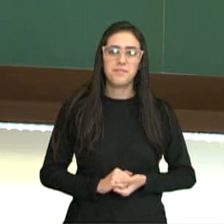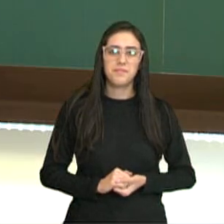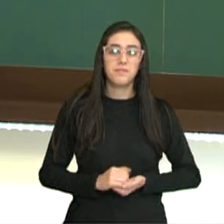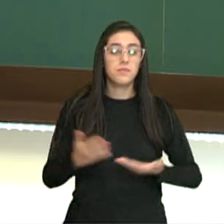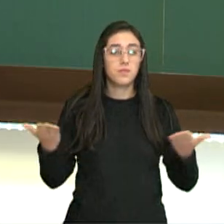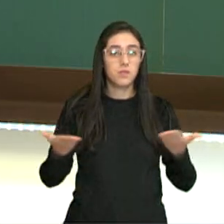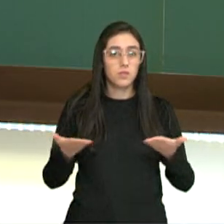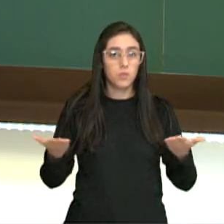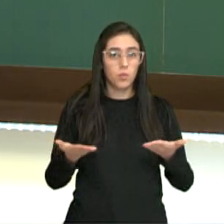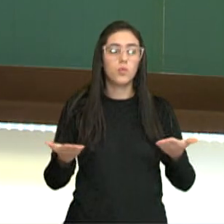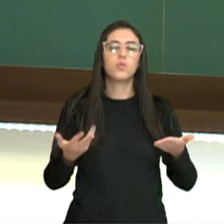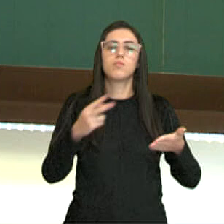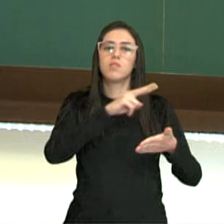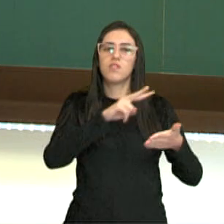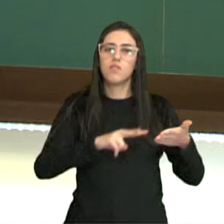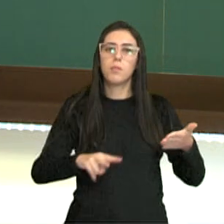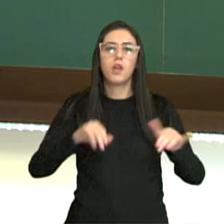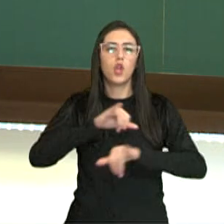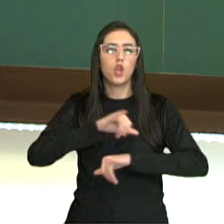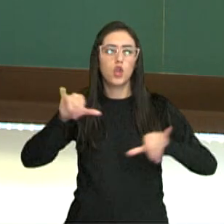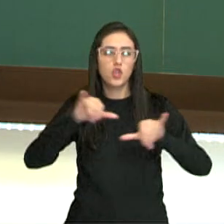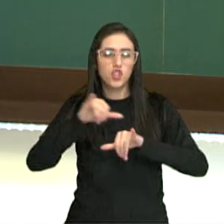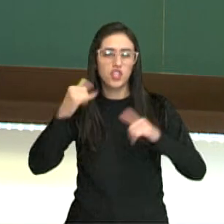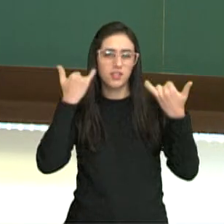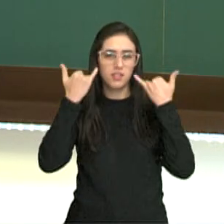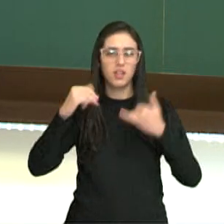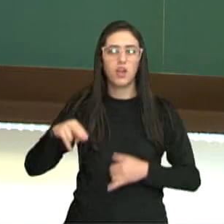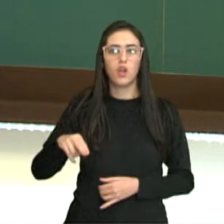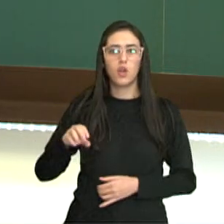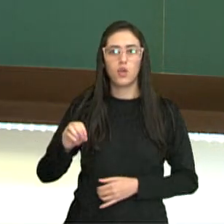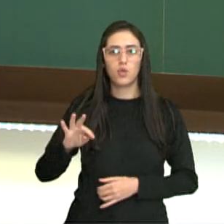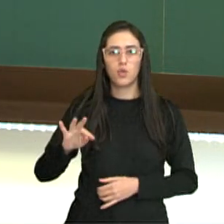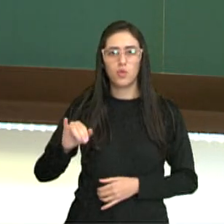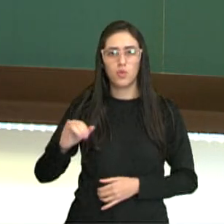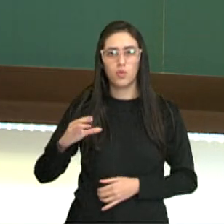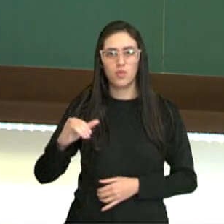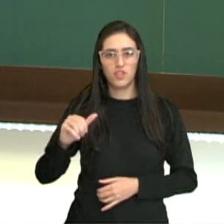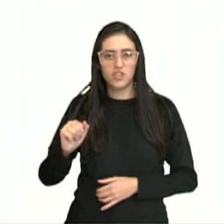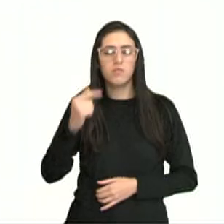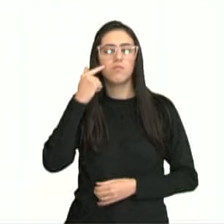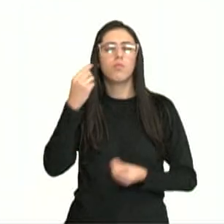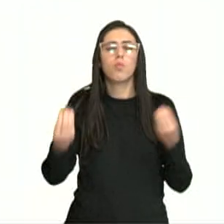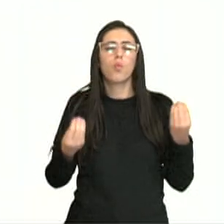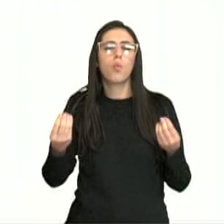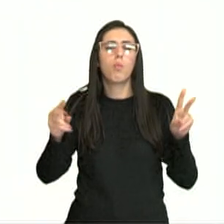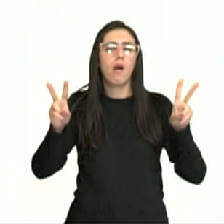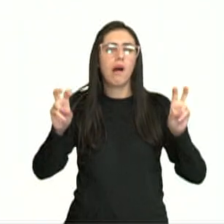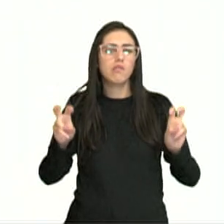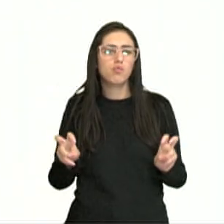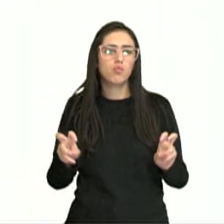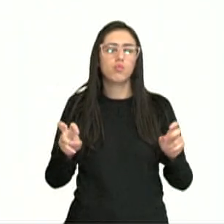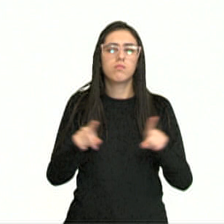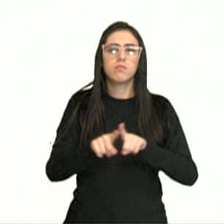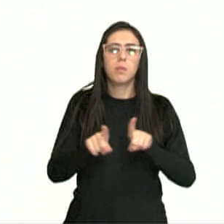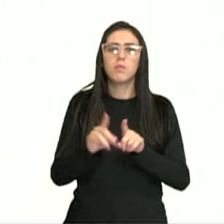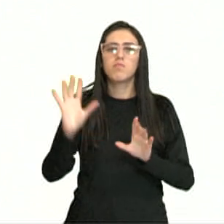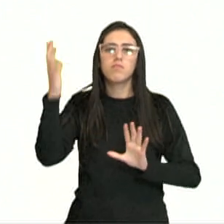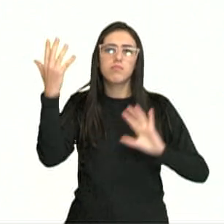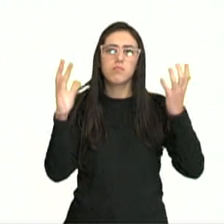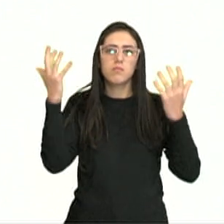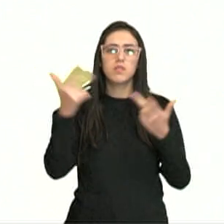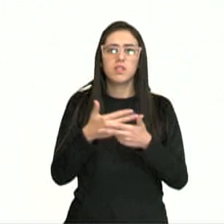ler notícia, nós vamos identificar o assunto, nós vamos identificar os fatos